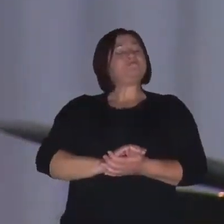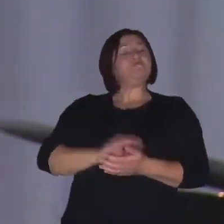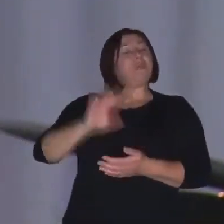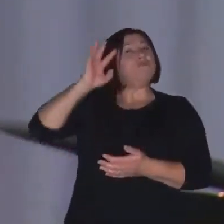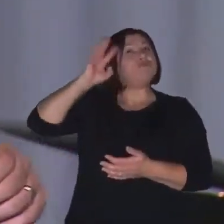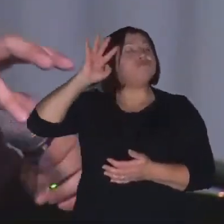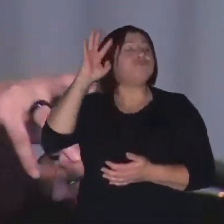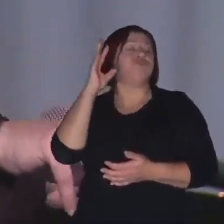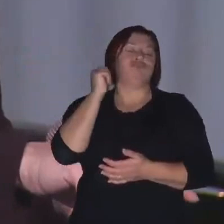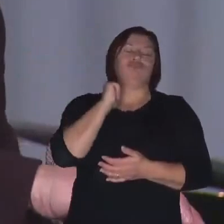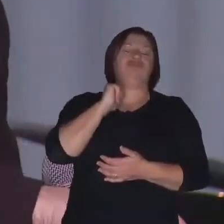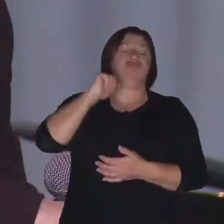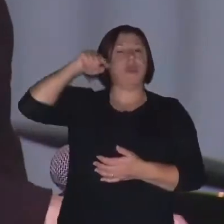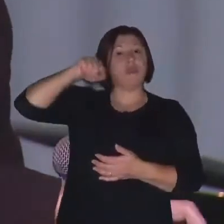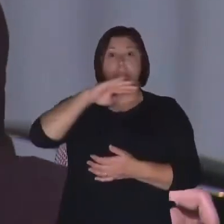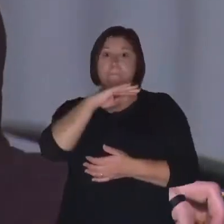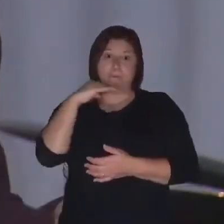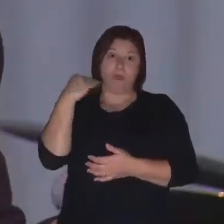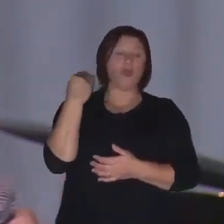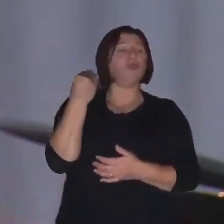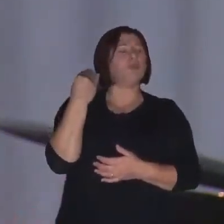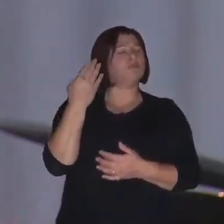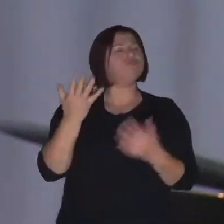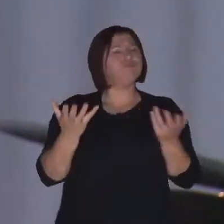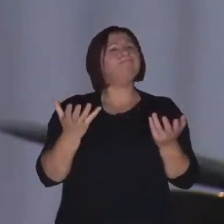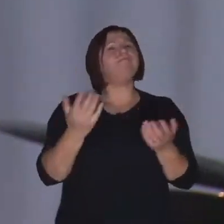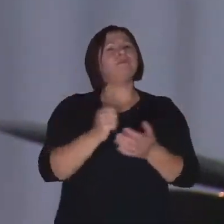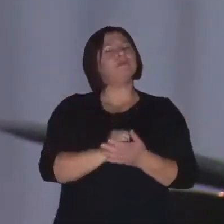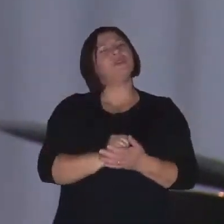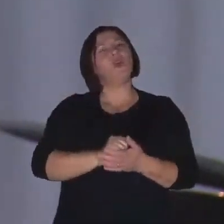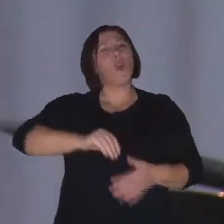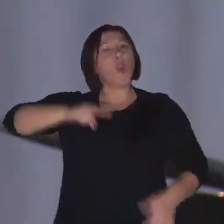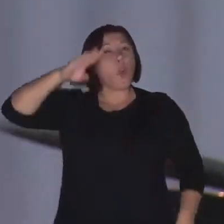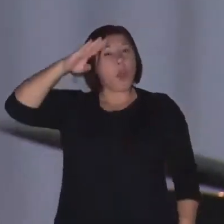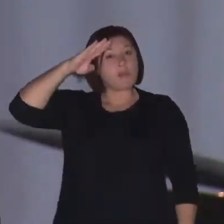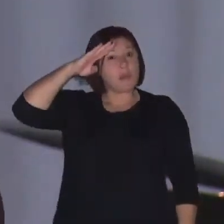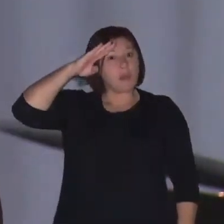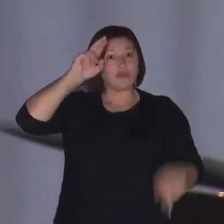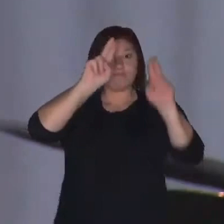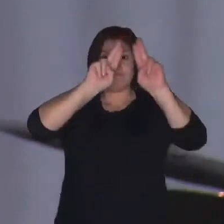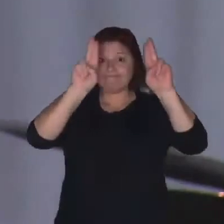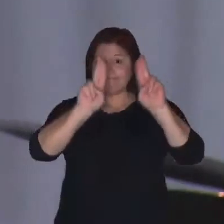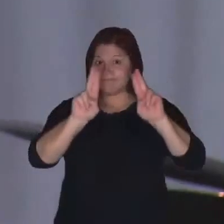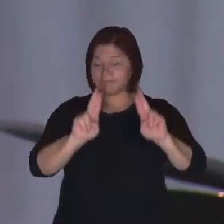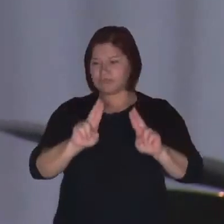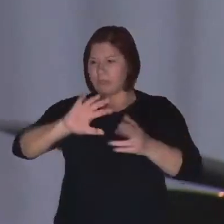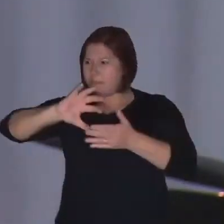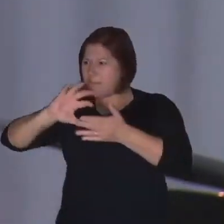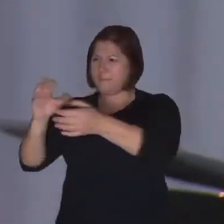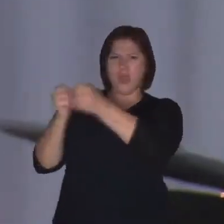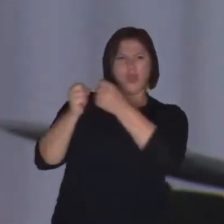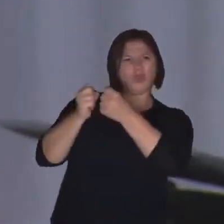o Nabucodonosor, então, com o seu exército, levam o povo cativo para essa cidade ímpia,